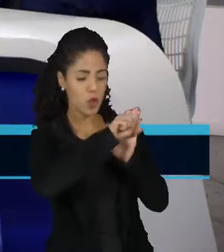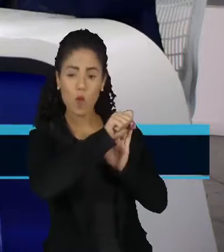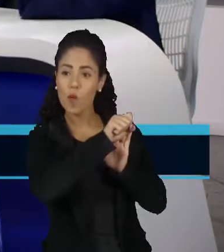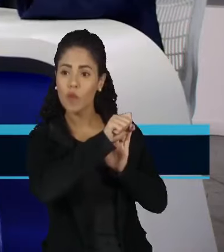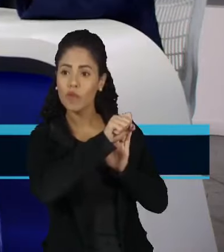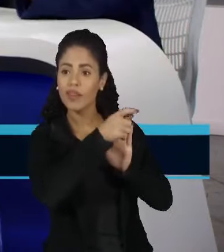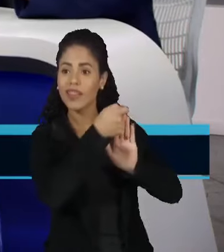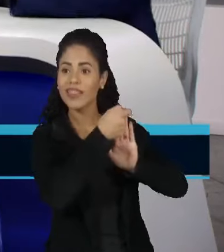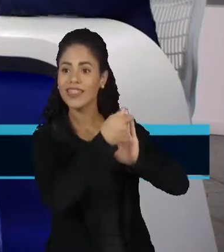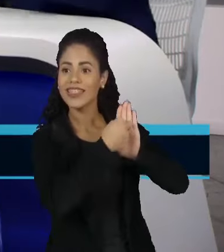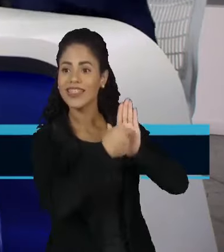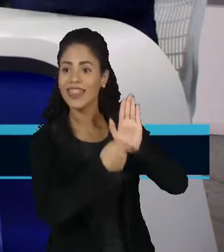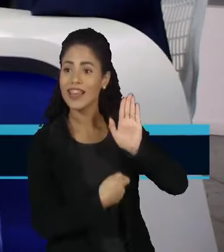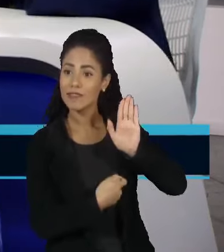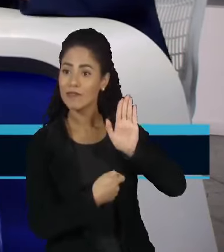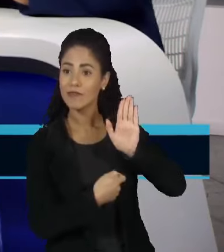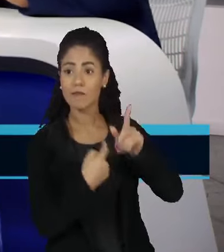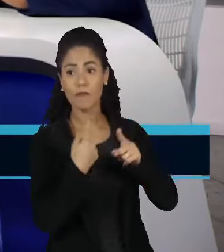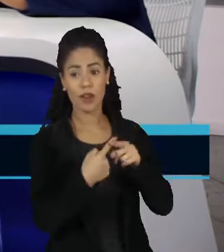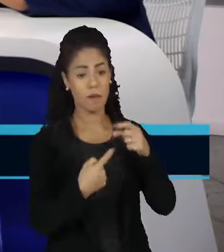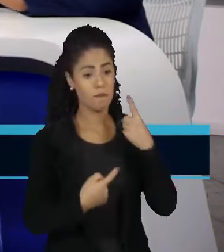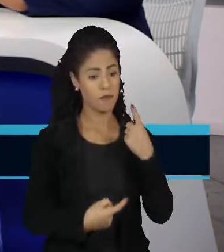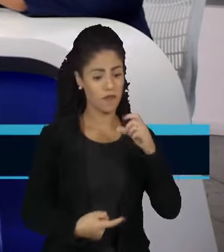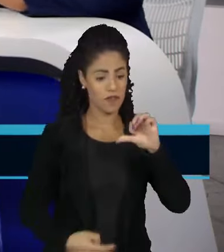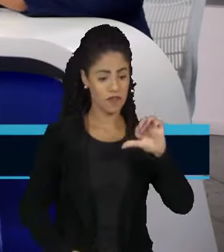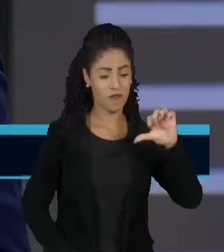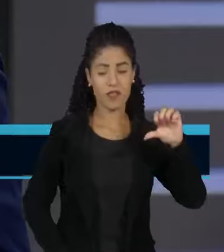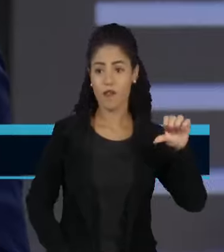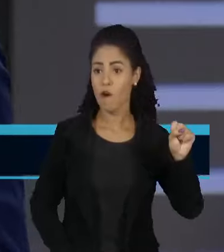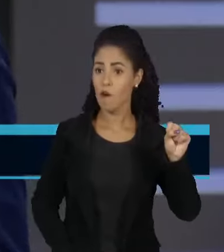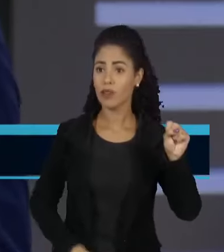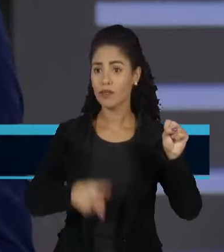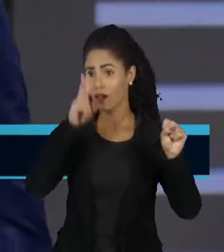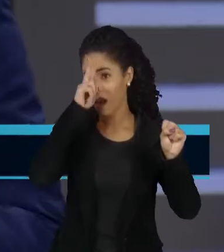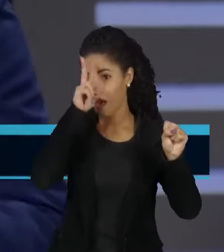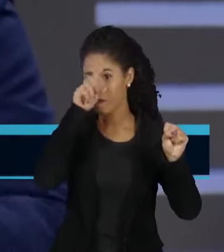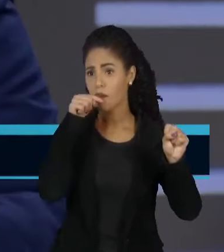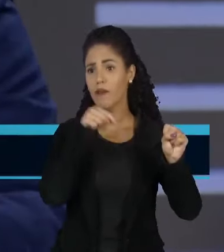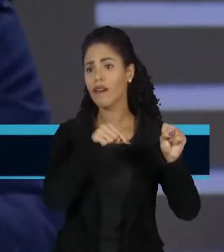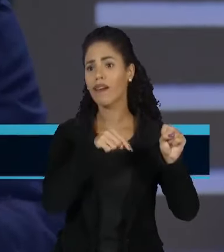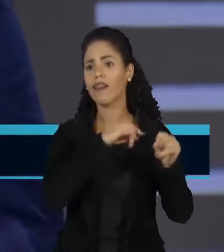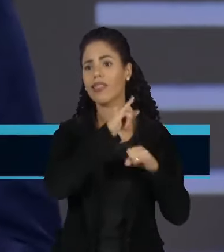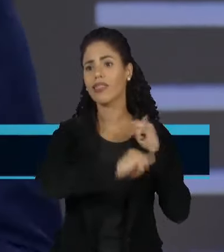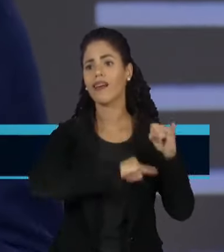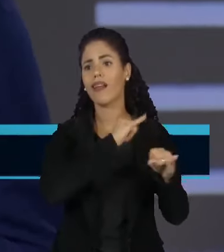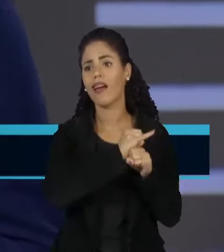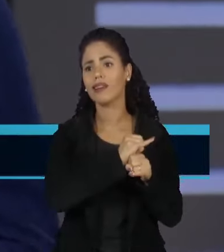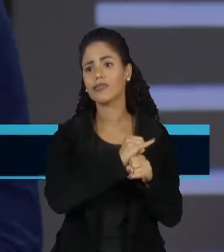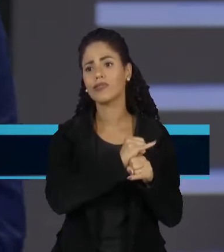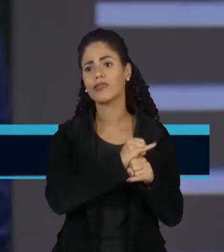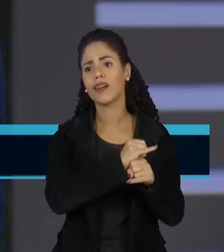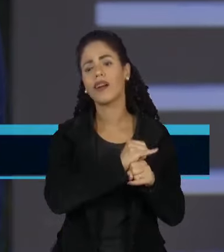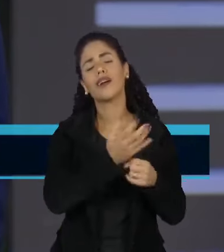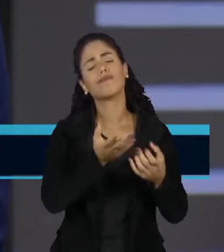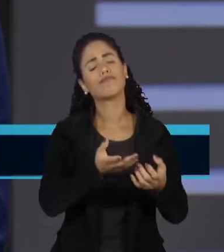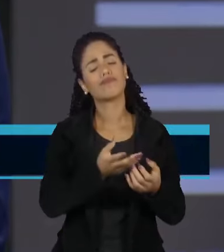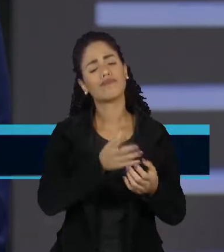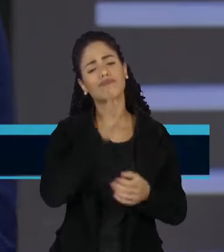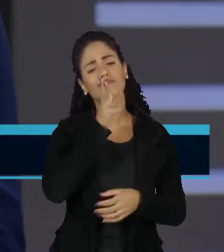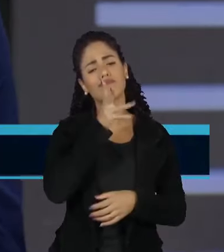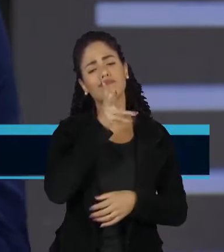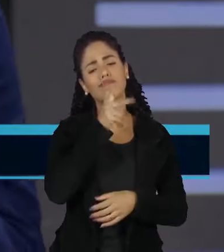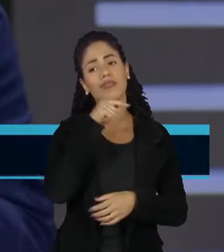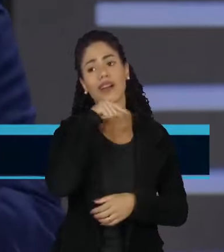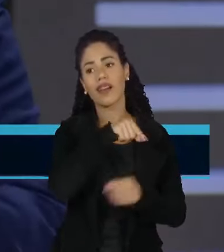de texto, porque em 98, a gente se lembra, a internet era muito lenta e o nascimento do